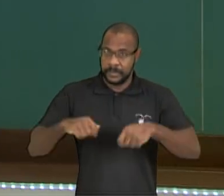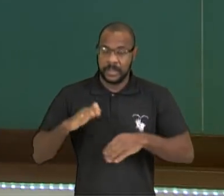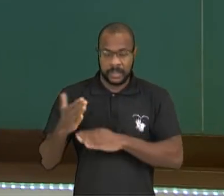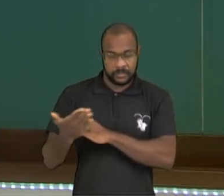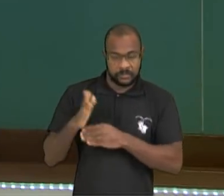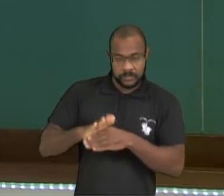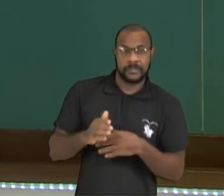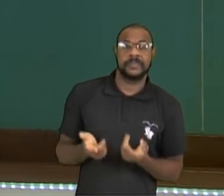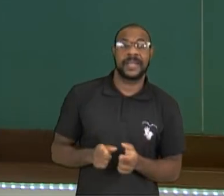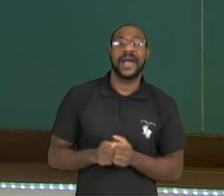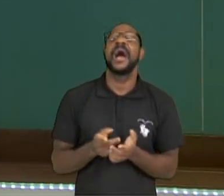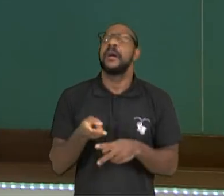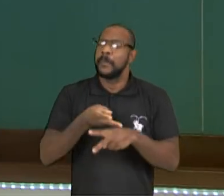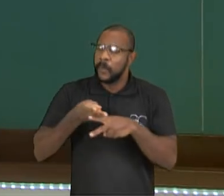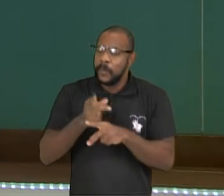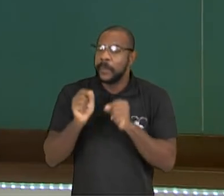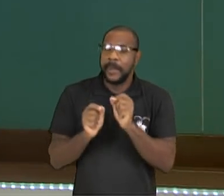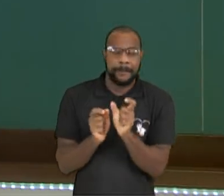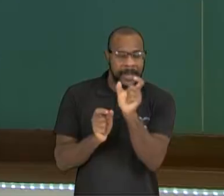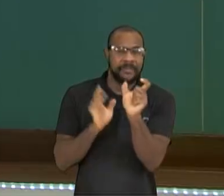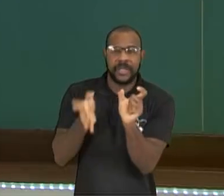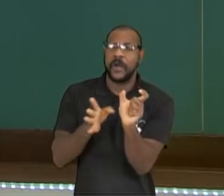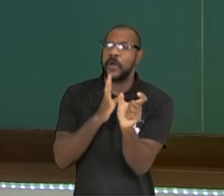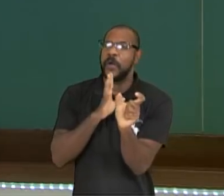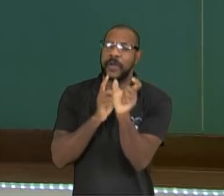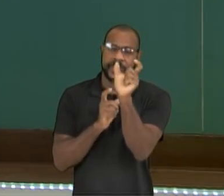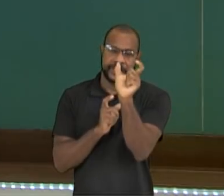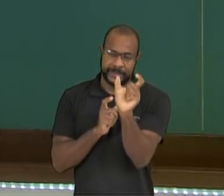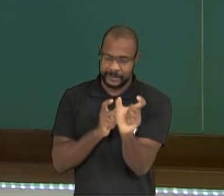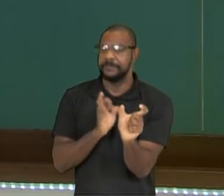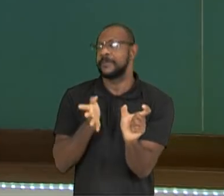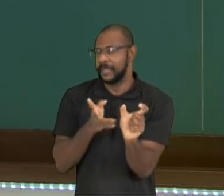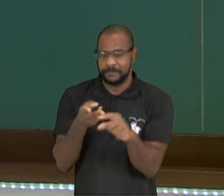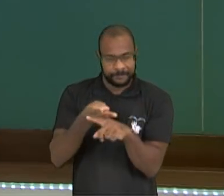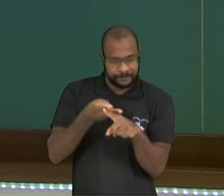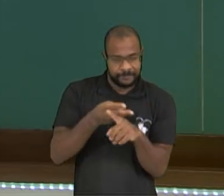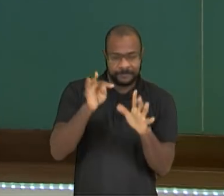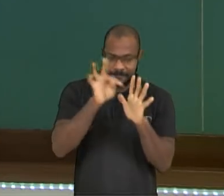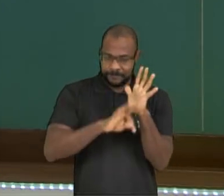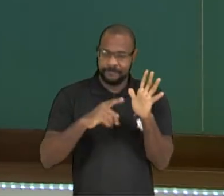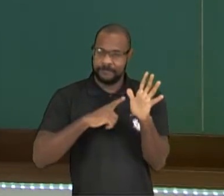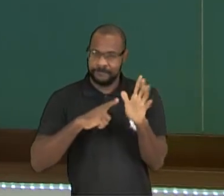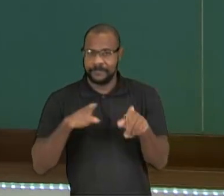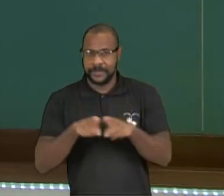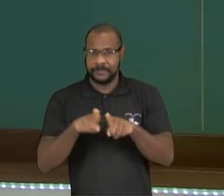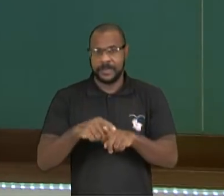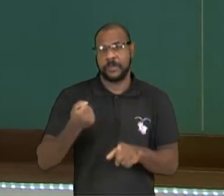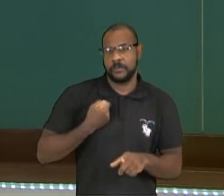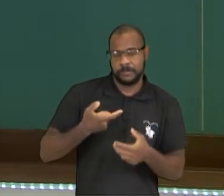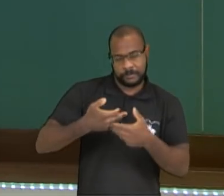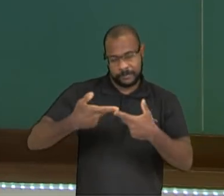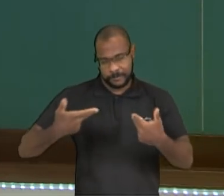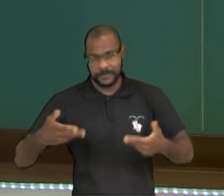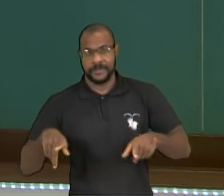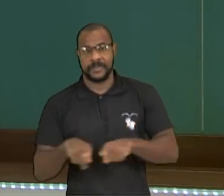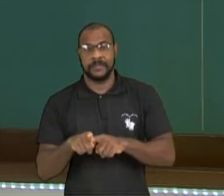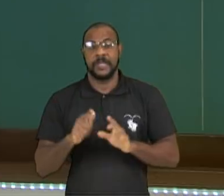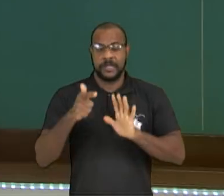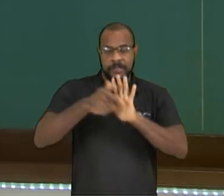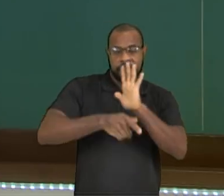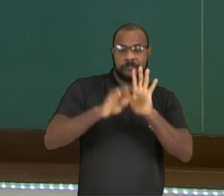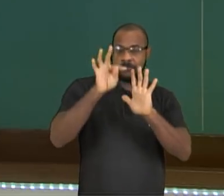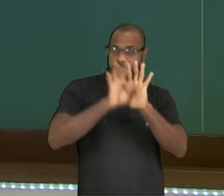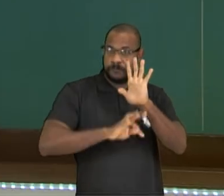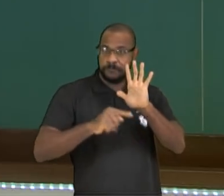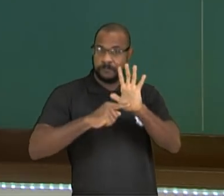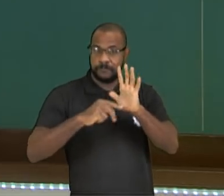por palavras que a gente já conhecia, por exemplo, 9 years old, você já conhece os números. E vimos o gênero